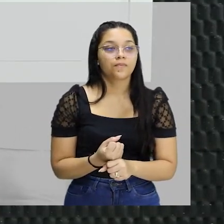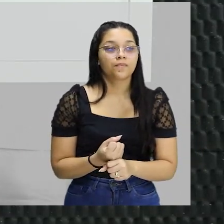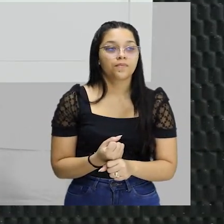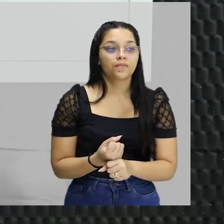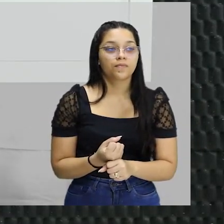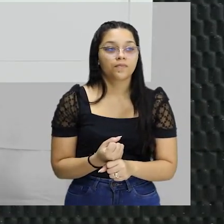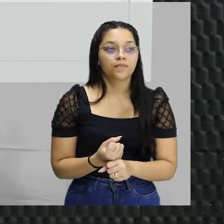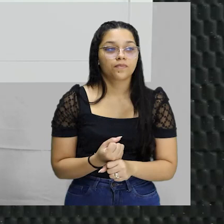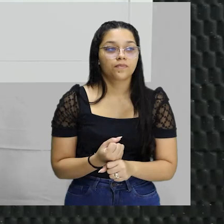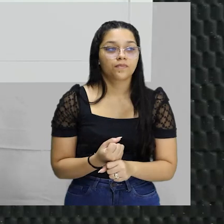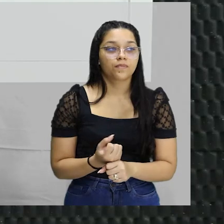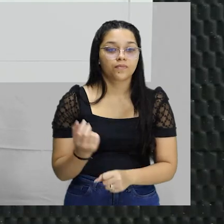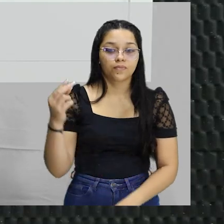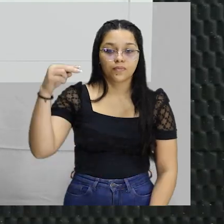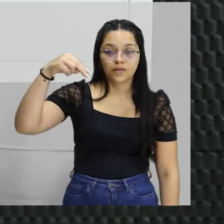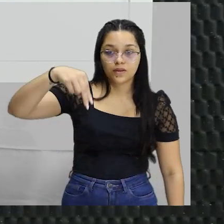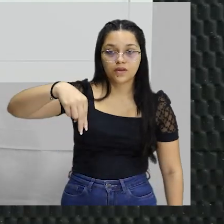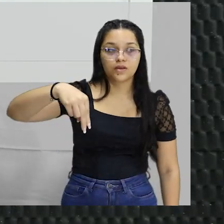a